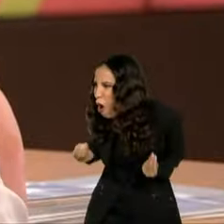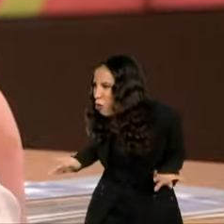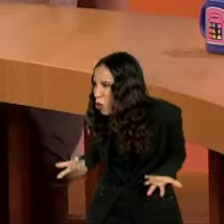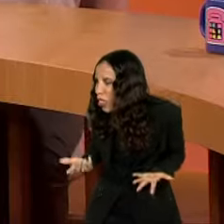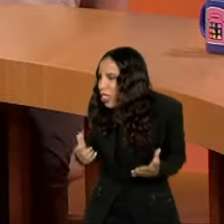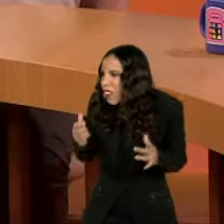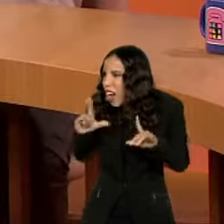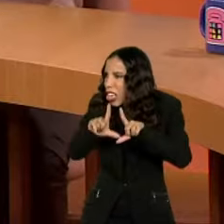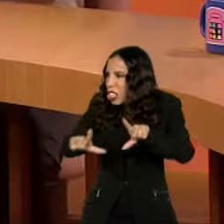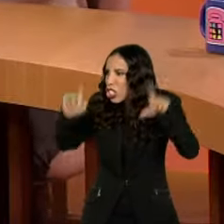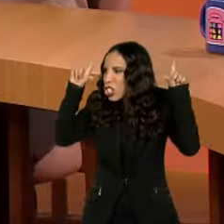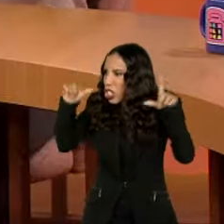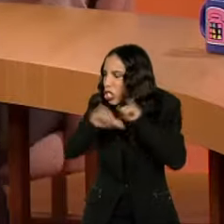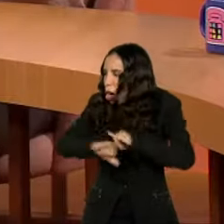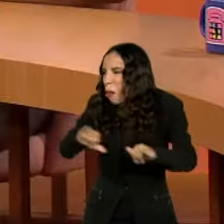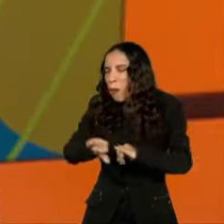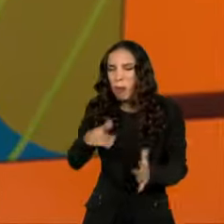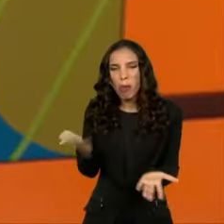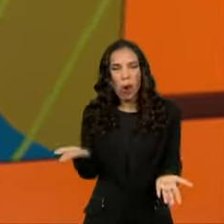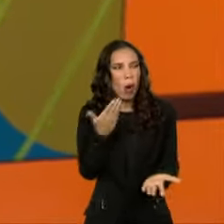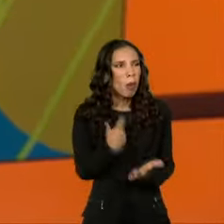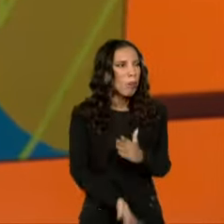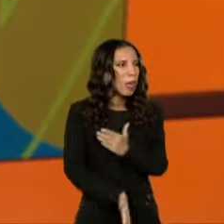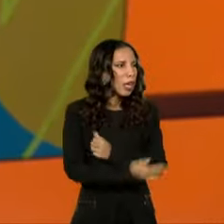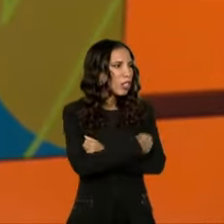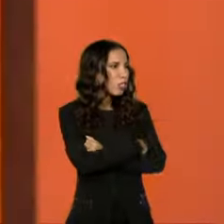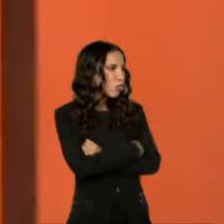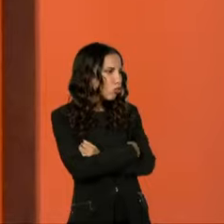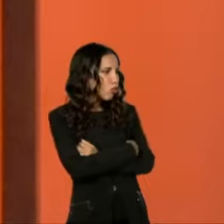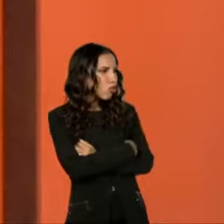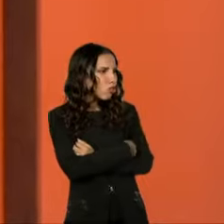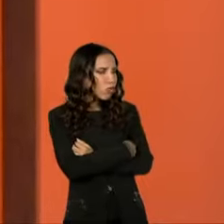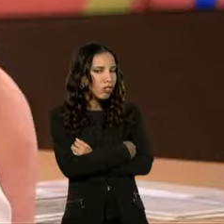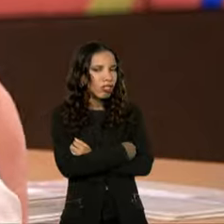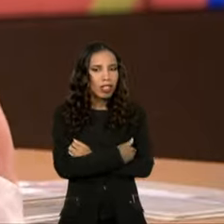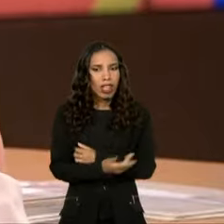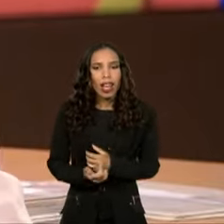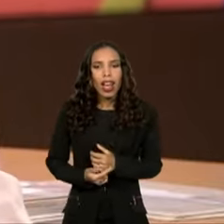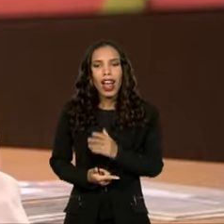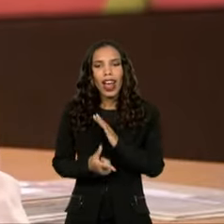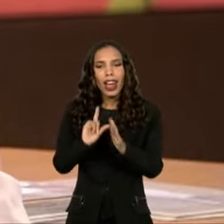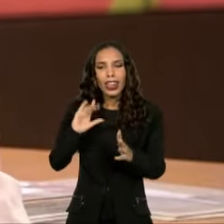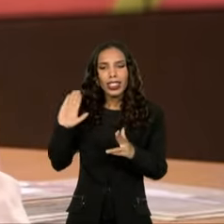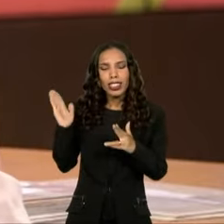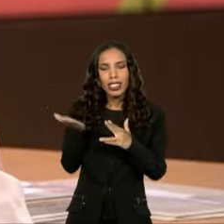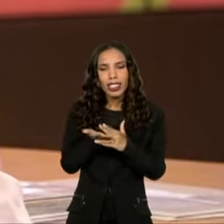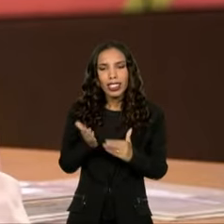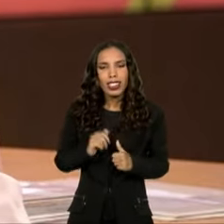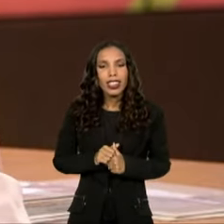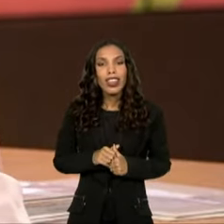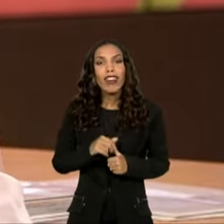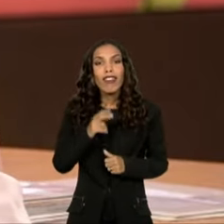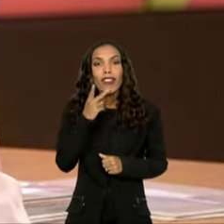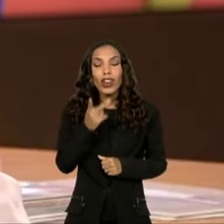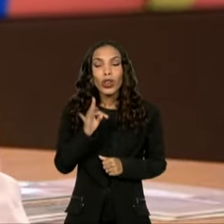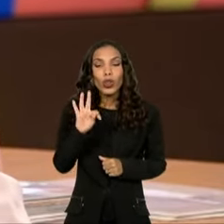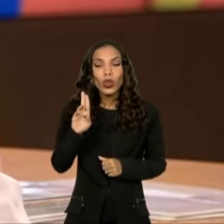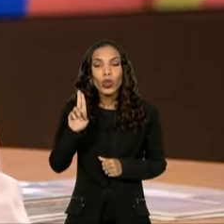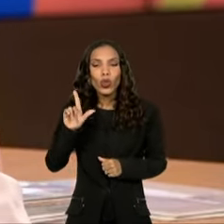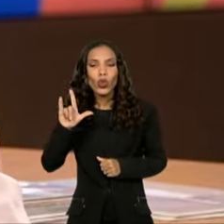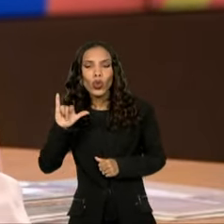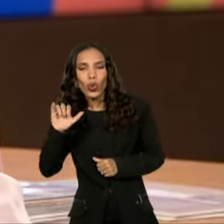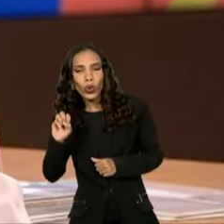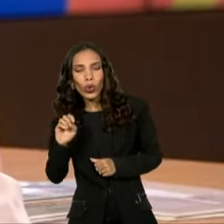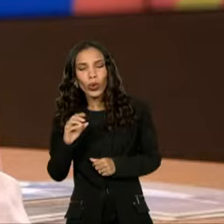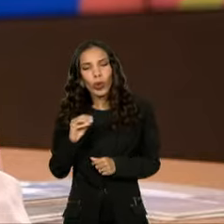e vê o Sérgio falando, perdi minha nota de rodapé. Ai, gente. Fátima, antes de ir pro break, eu queria, você falou de Túlio, tem uma coisa muito bonitinha